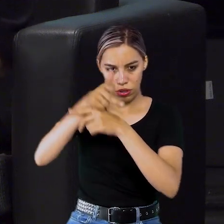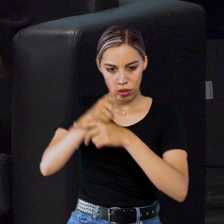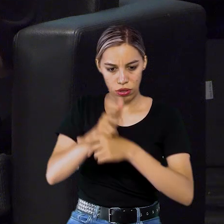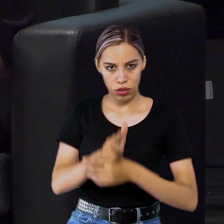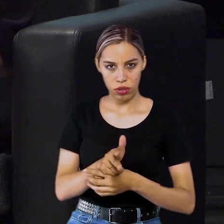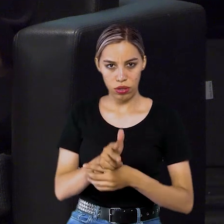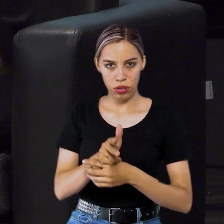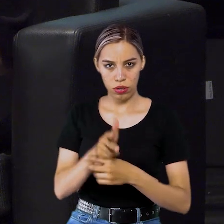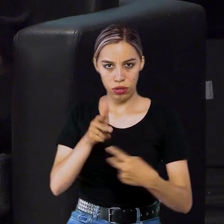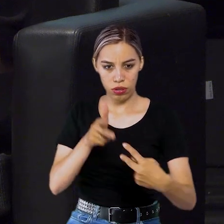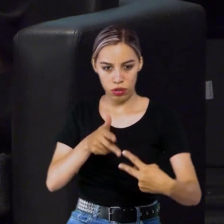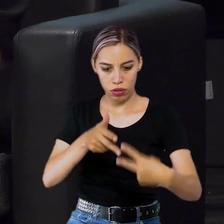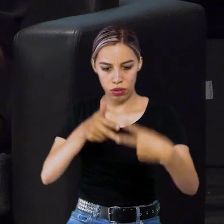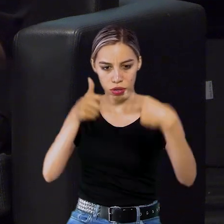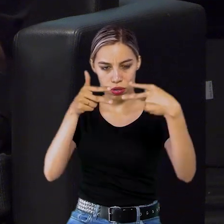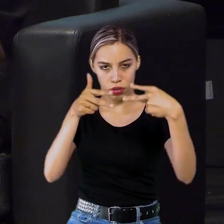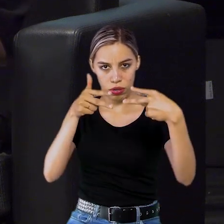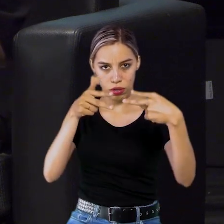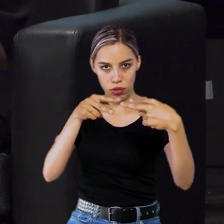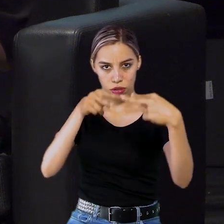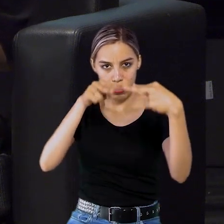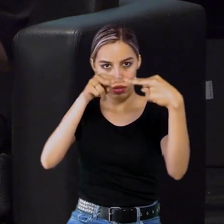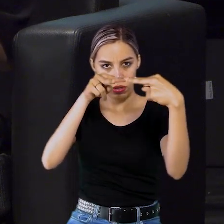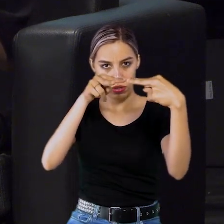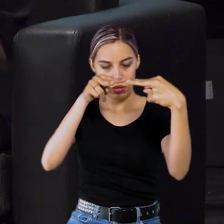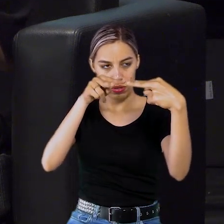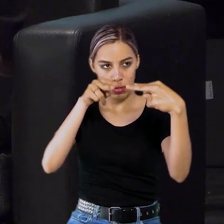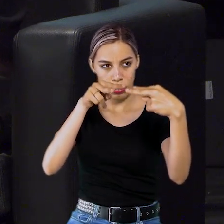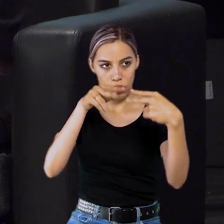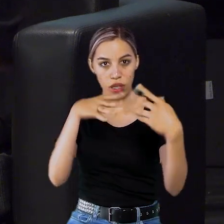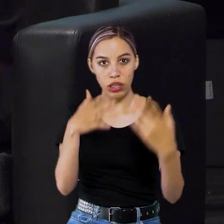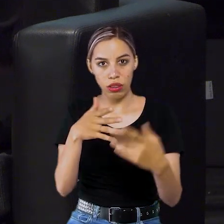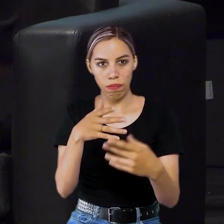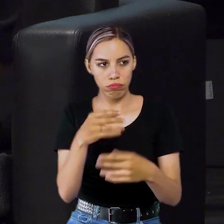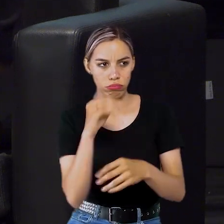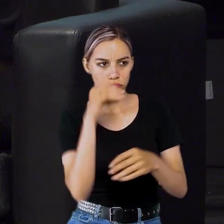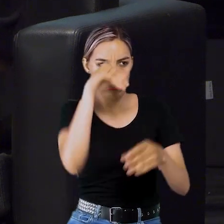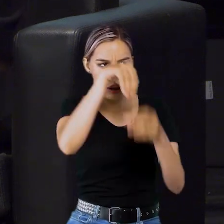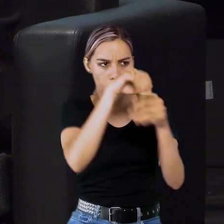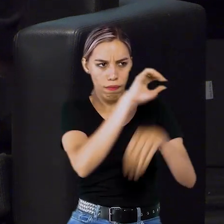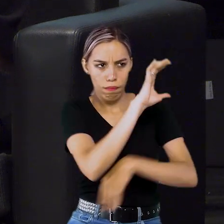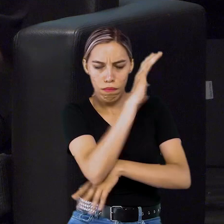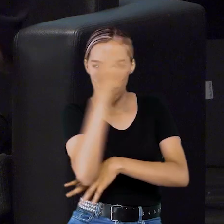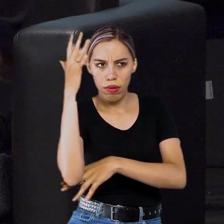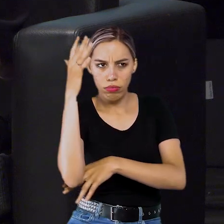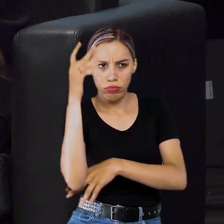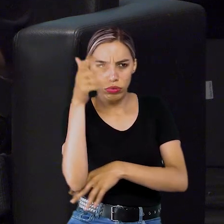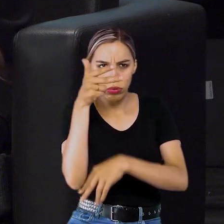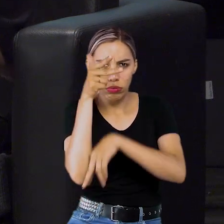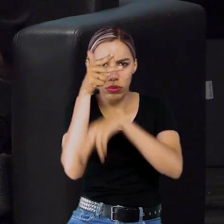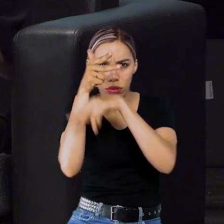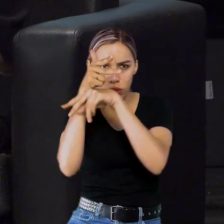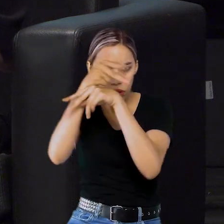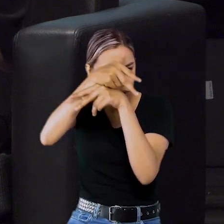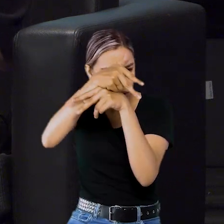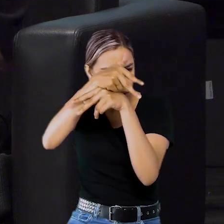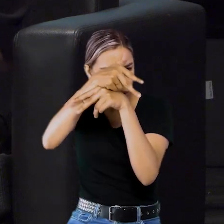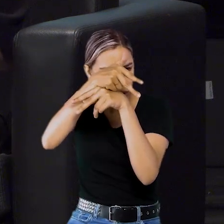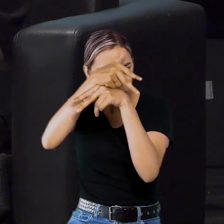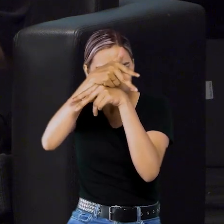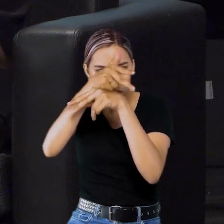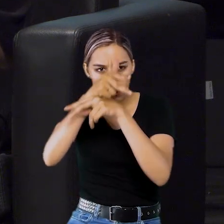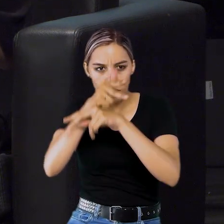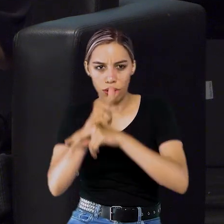no olho. E o olhar dentro da própria floresta tem essa mudança, né? Porque é isso, nós sabemos caminhar na